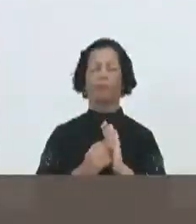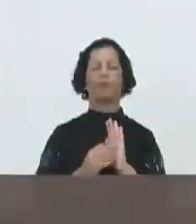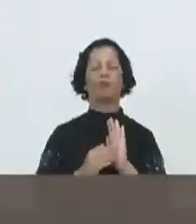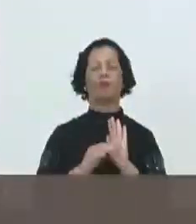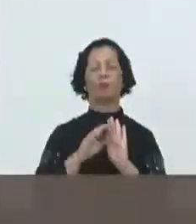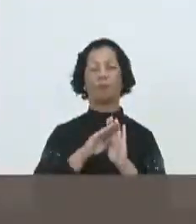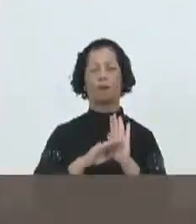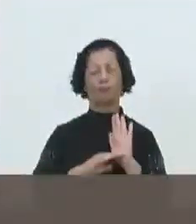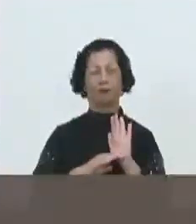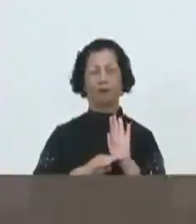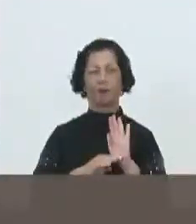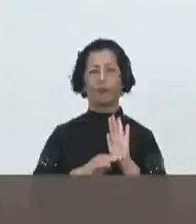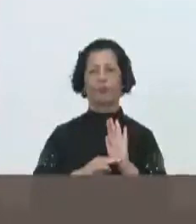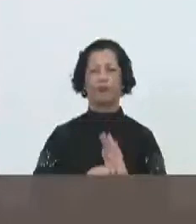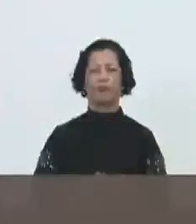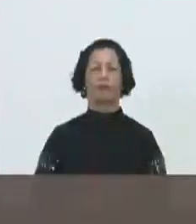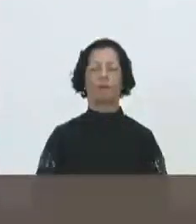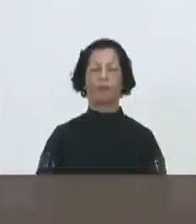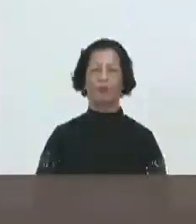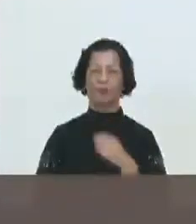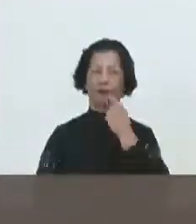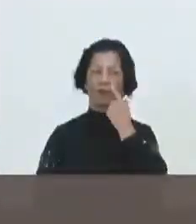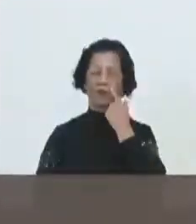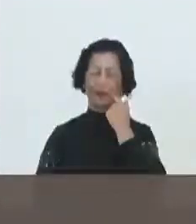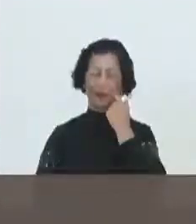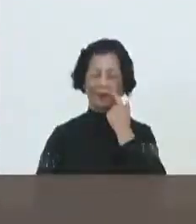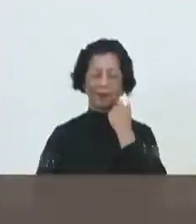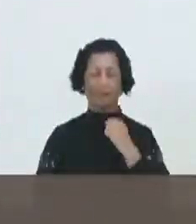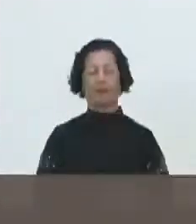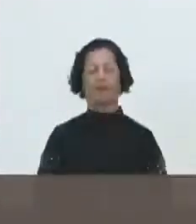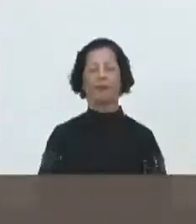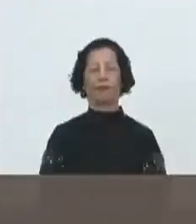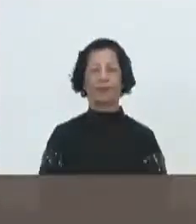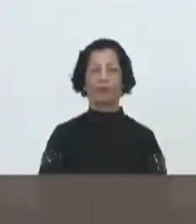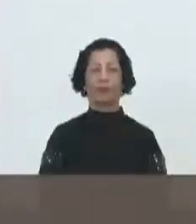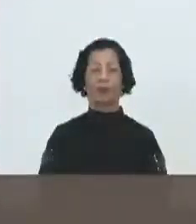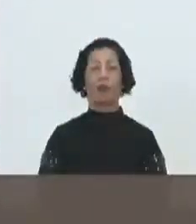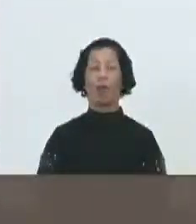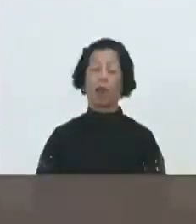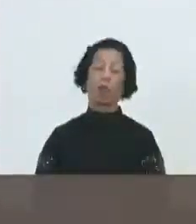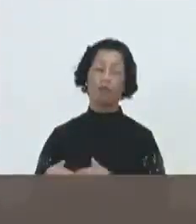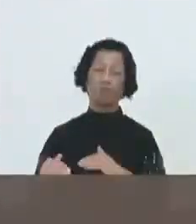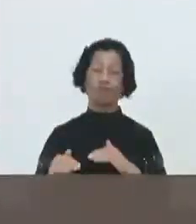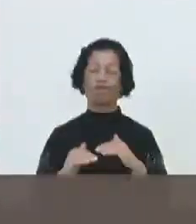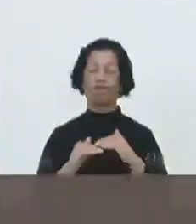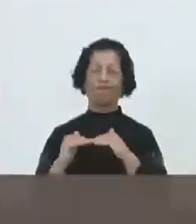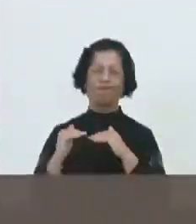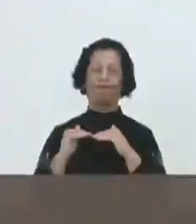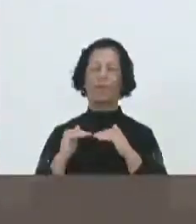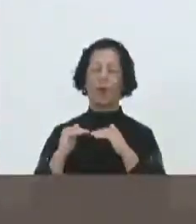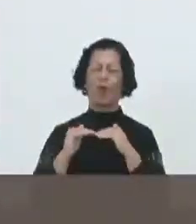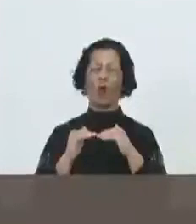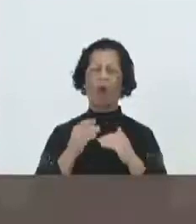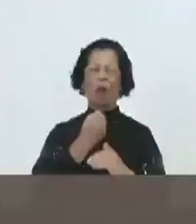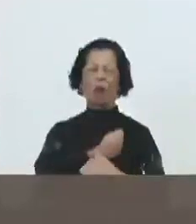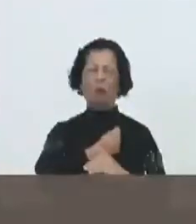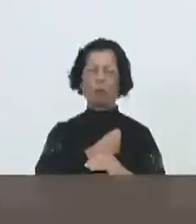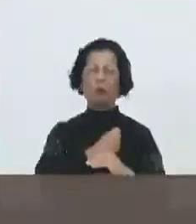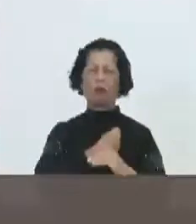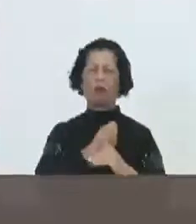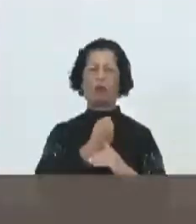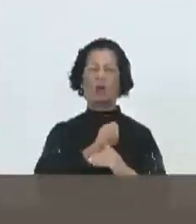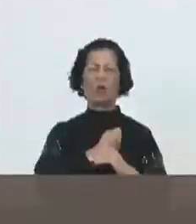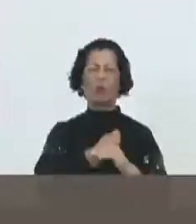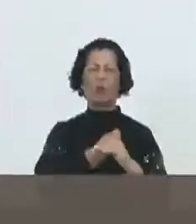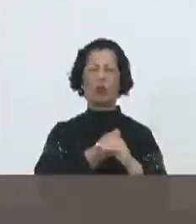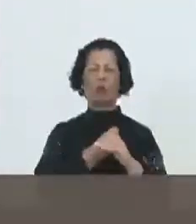todos eles concordo com você números nem sempre vão números são frios